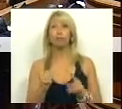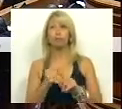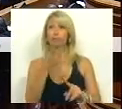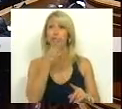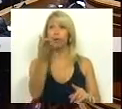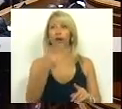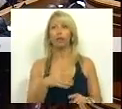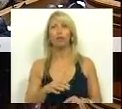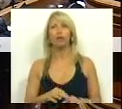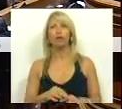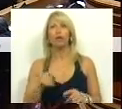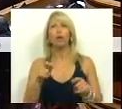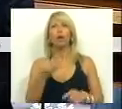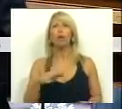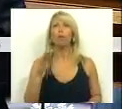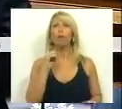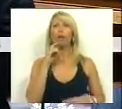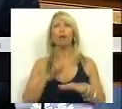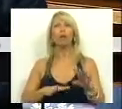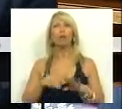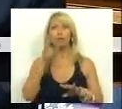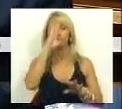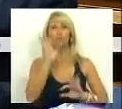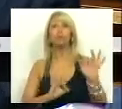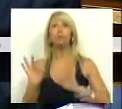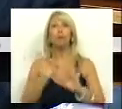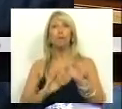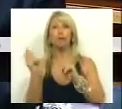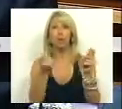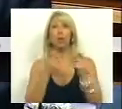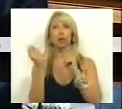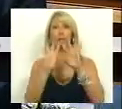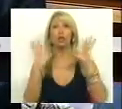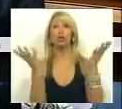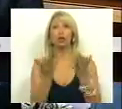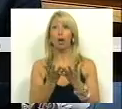deputados, o Partido Socialista realizou na preparação para este debate na generalidade